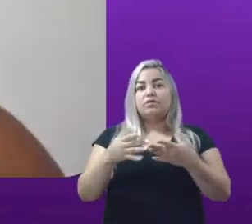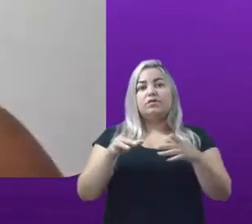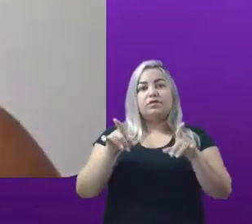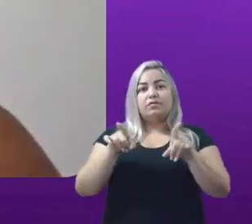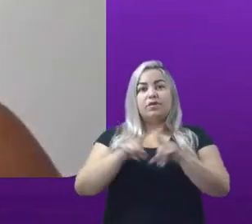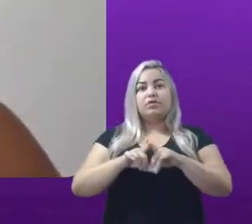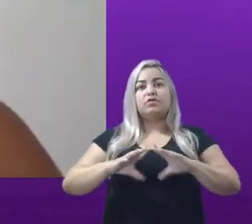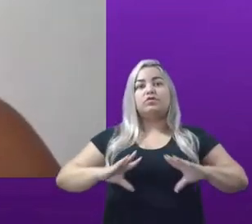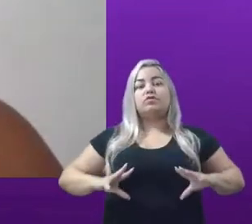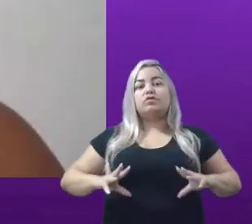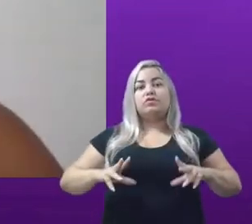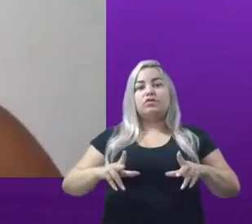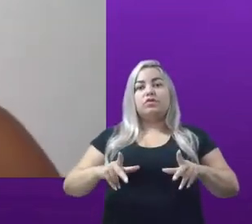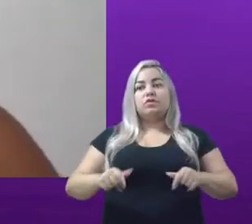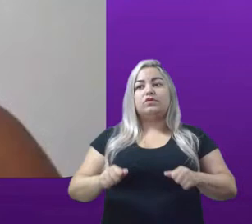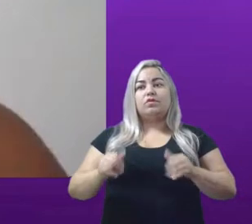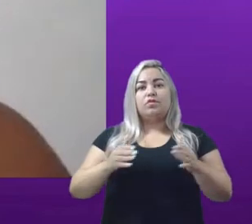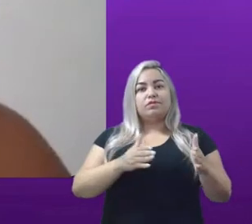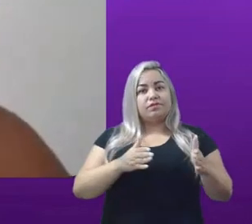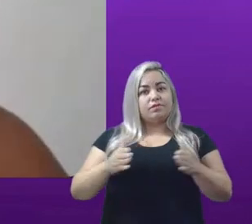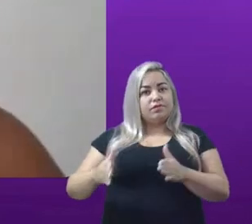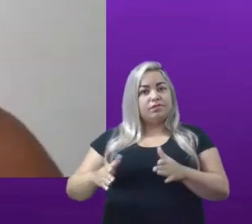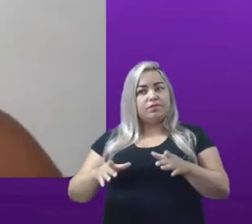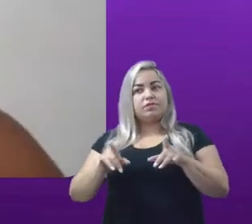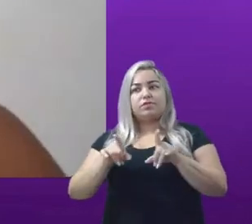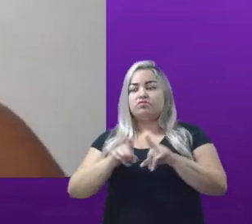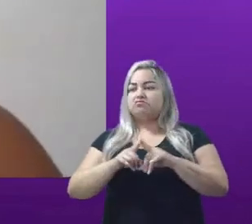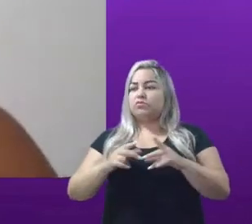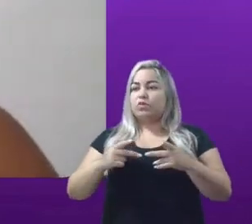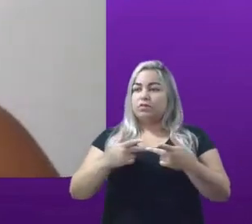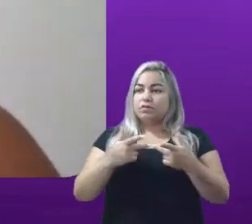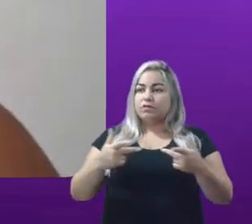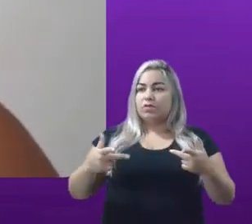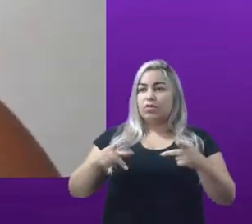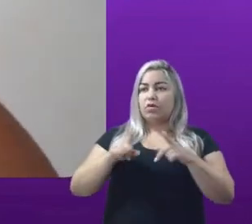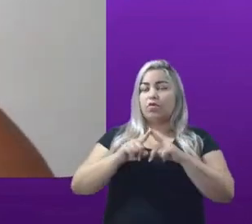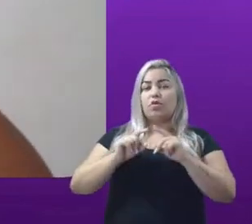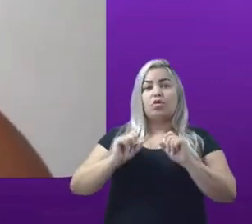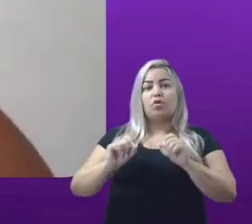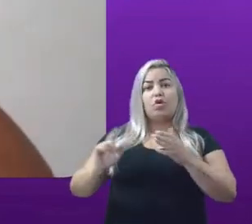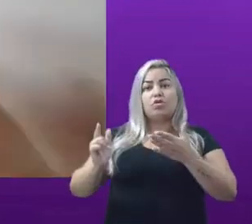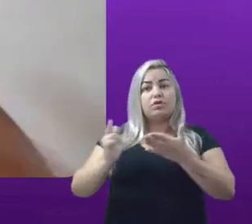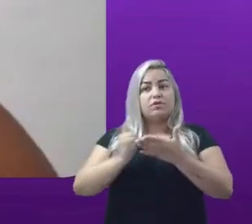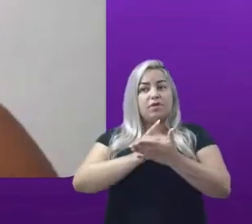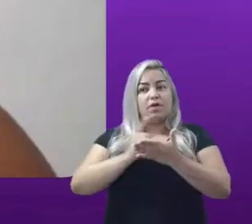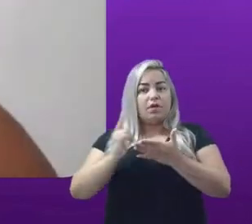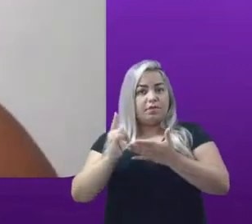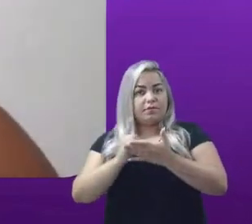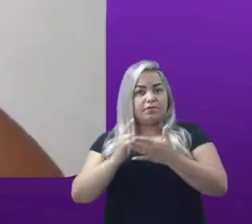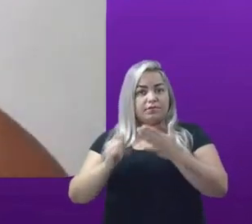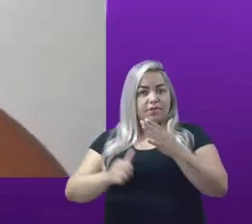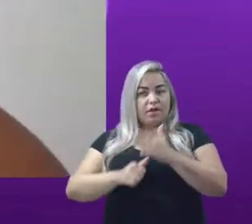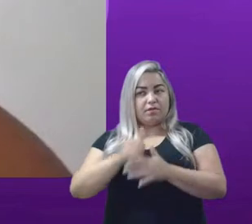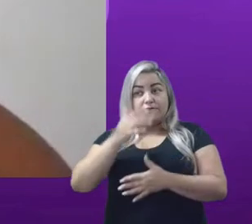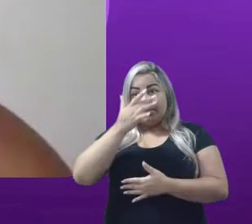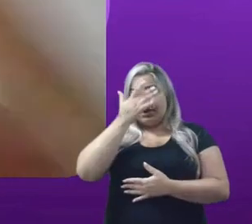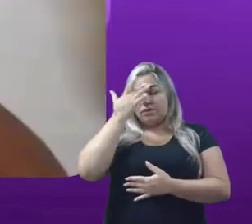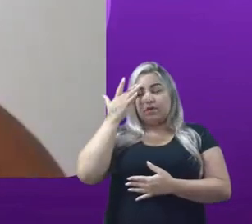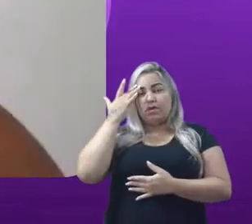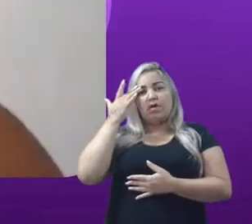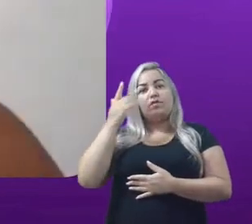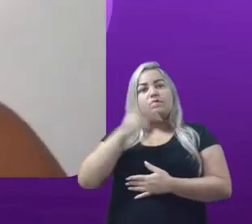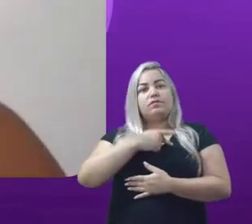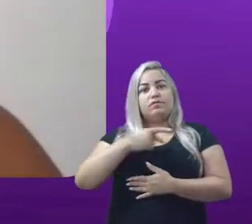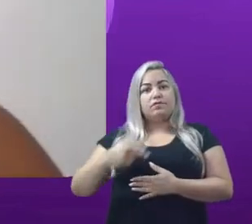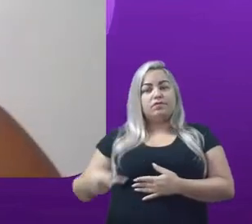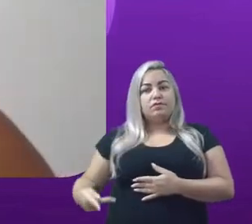fez todo o processo, todo um cerimonial para o lançamento do livro, mas uma das primeiras pessoas a falar, a gente chamou o